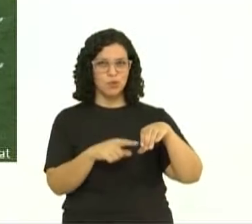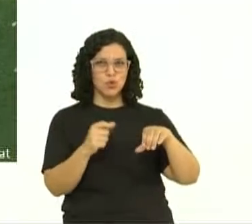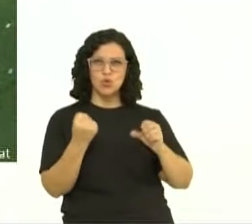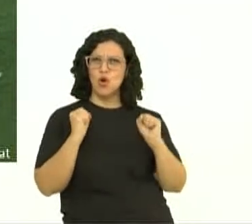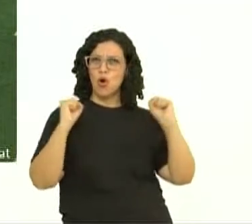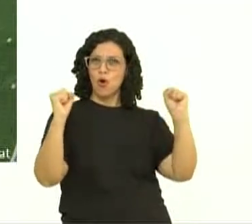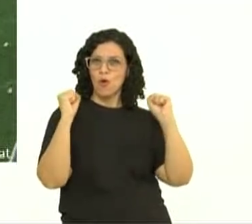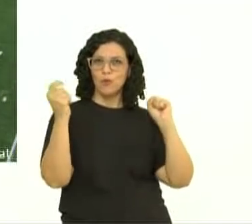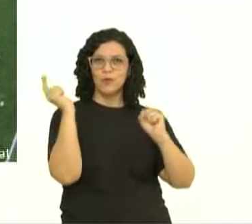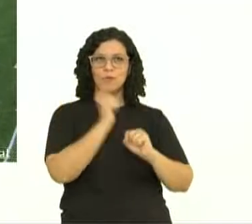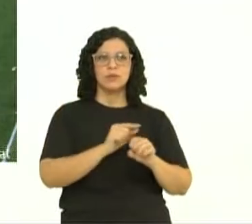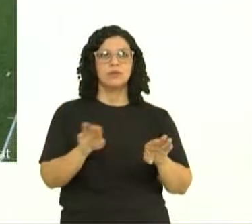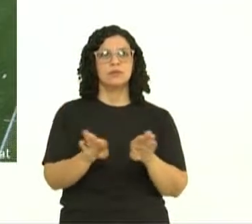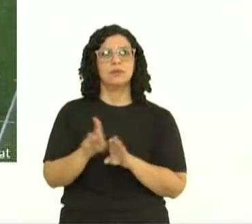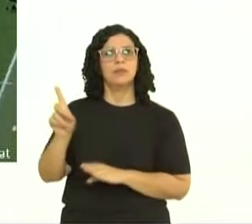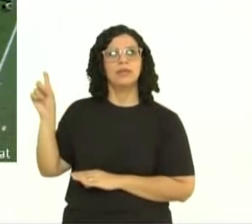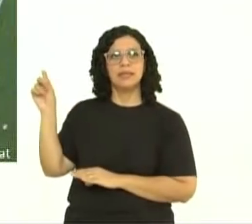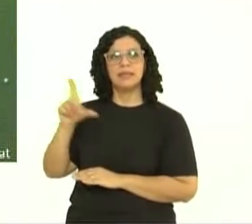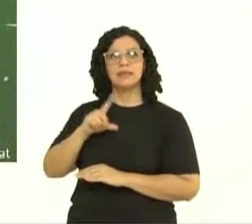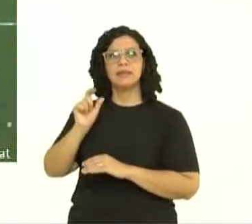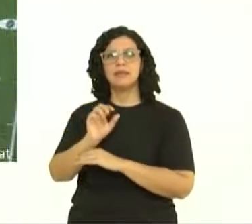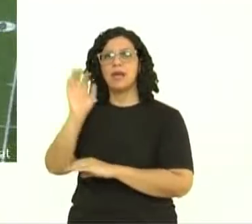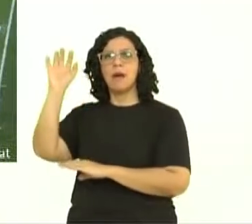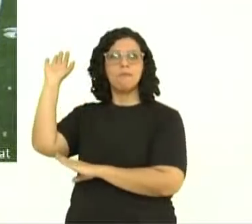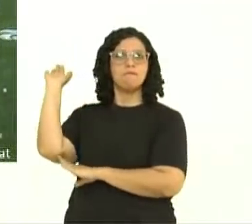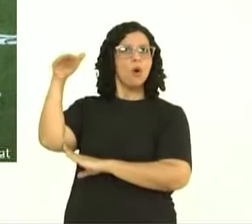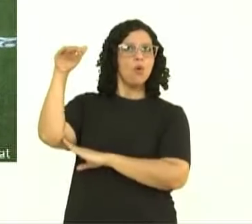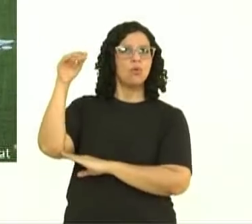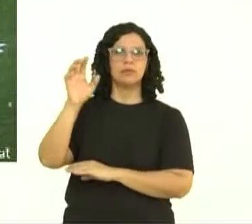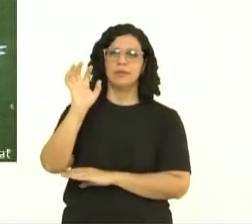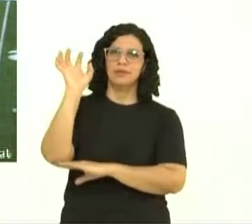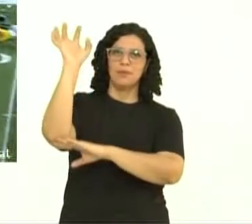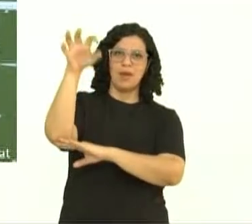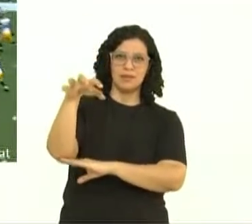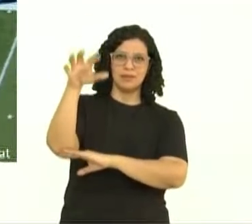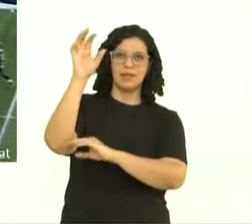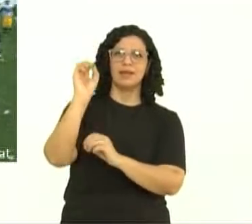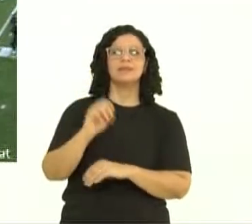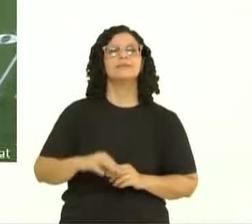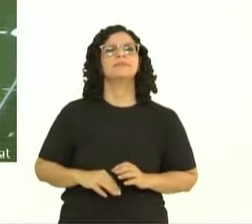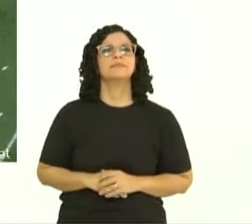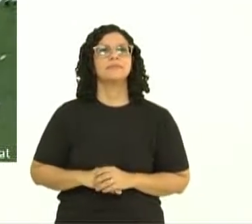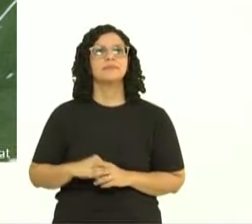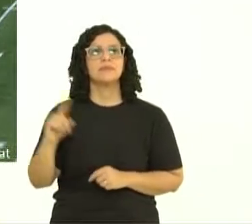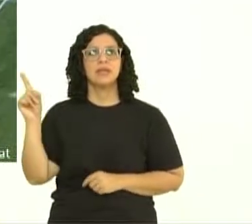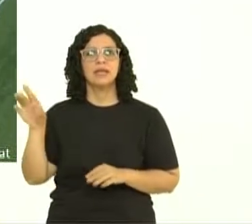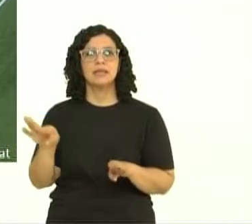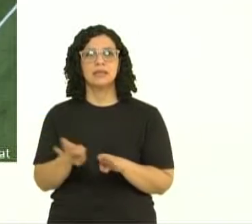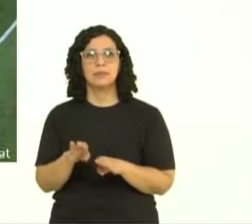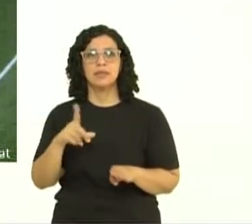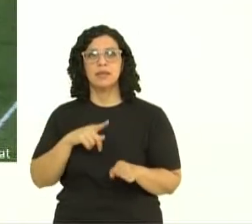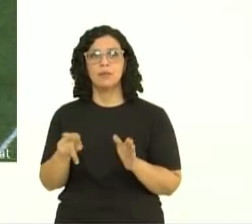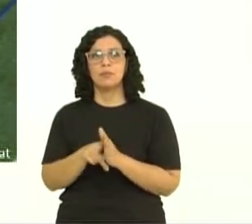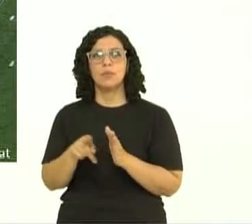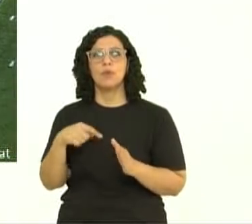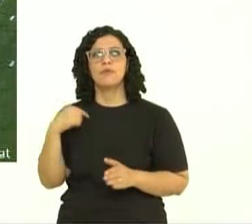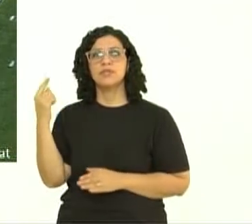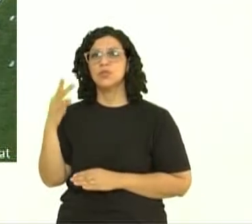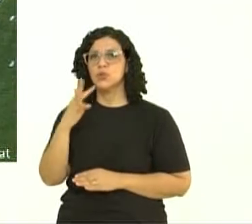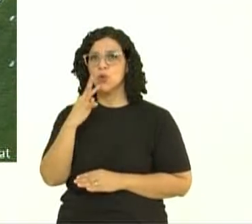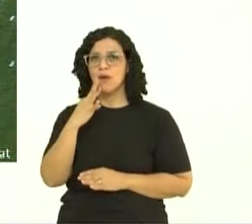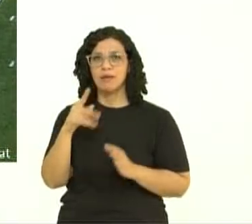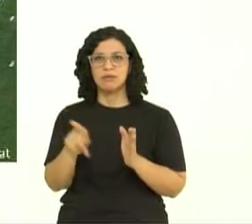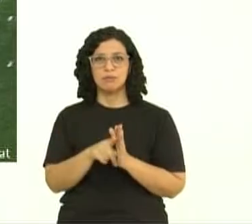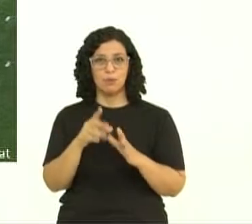vocês, já temos um toco também dentro do basquetebol, né? E a outra ali é uma jogada bastante